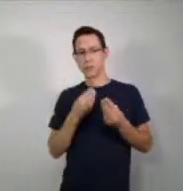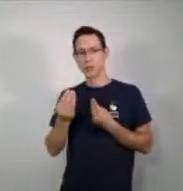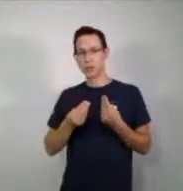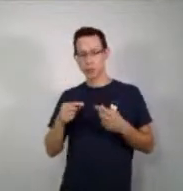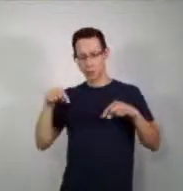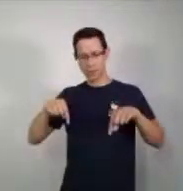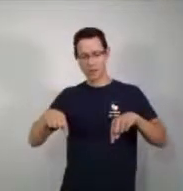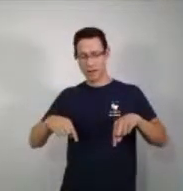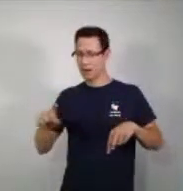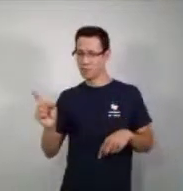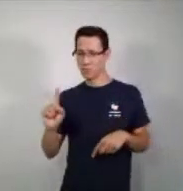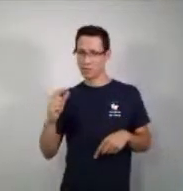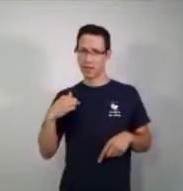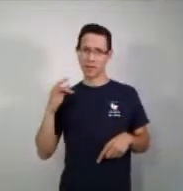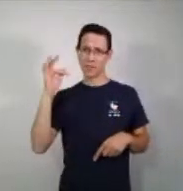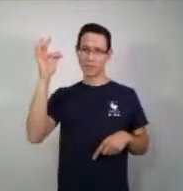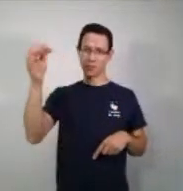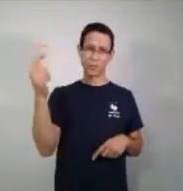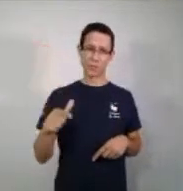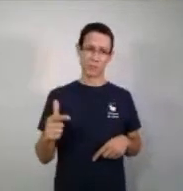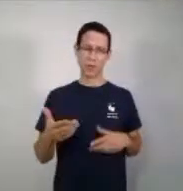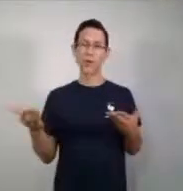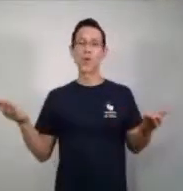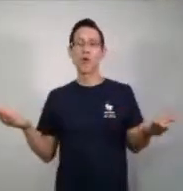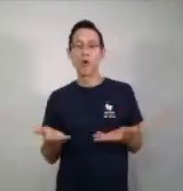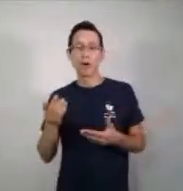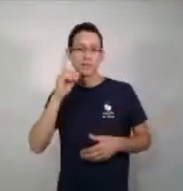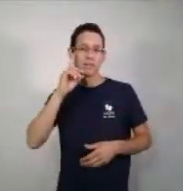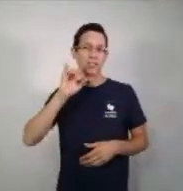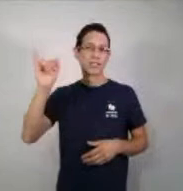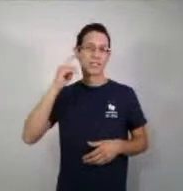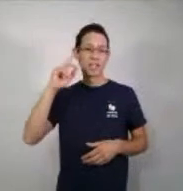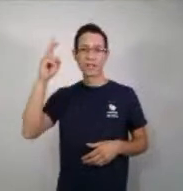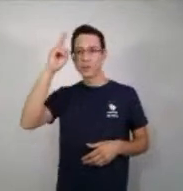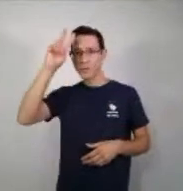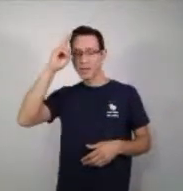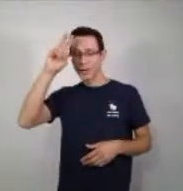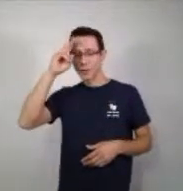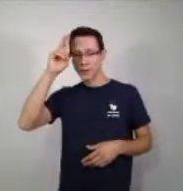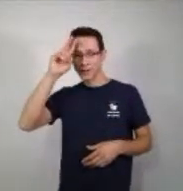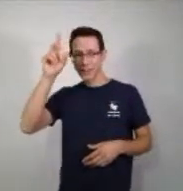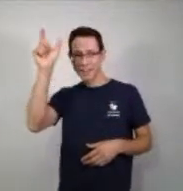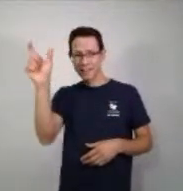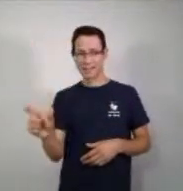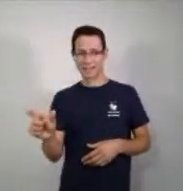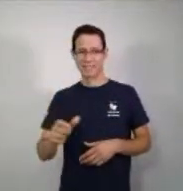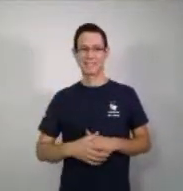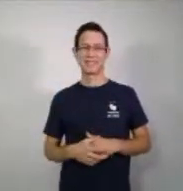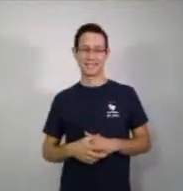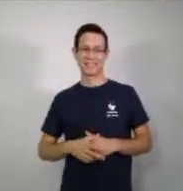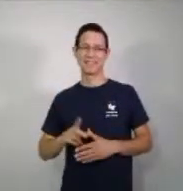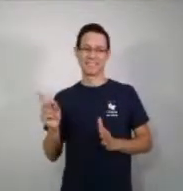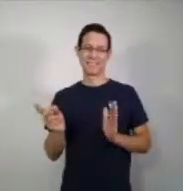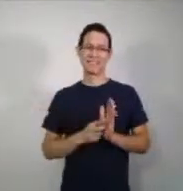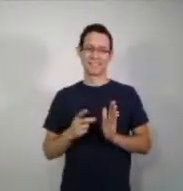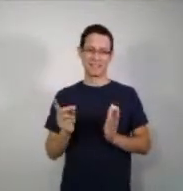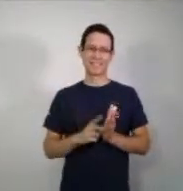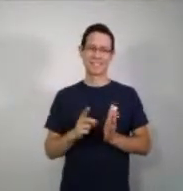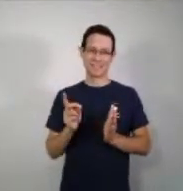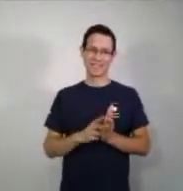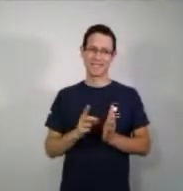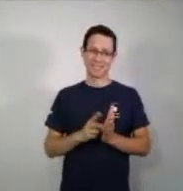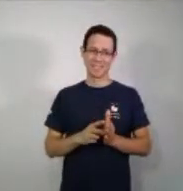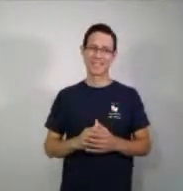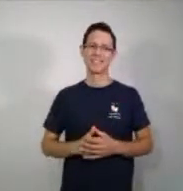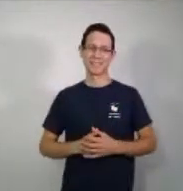não tem futuro. Hoje é o dia do historiador. É uma data super importante. É verdade. Hoje é o dia do historiador, né?